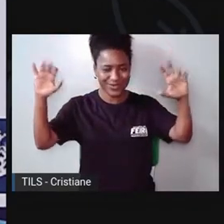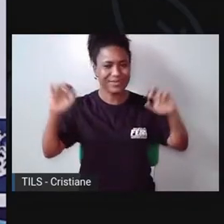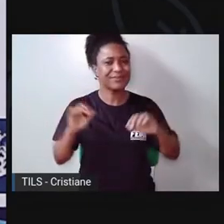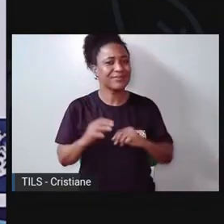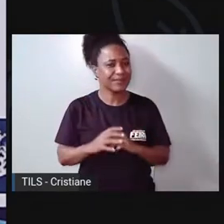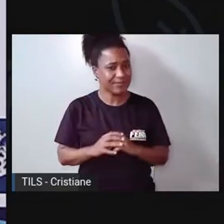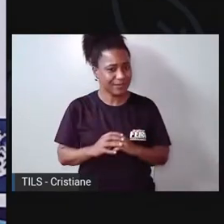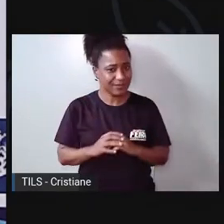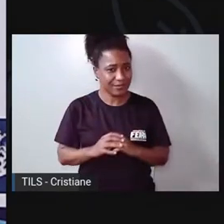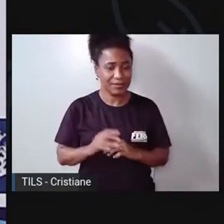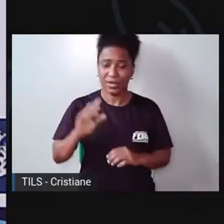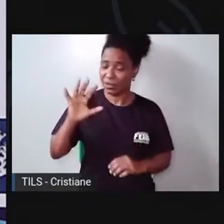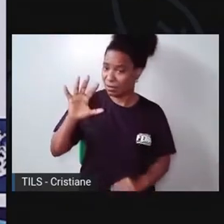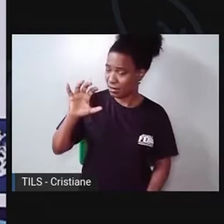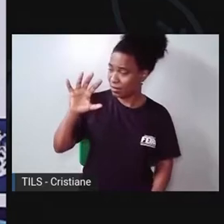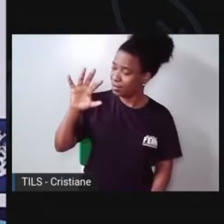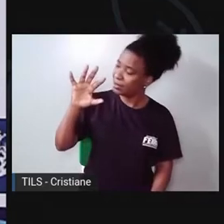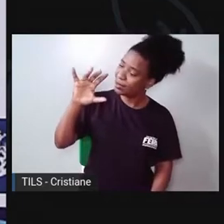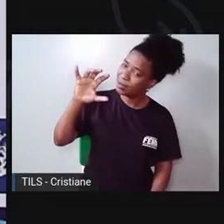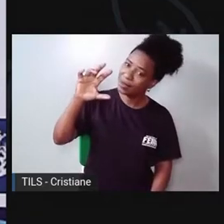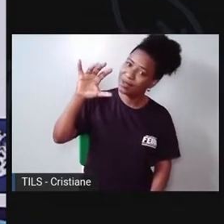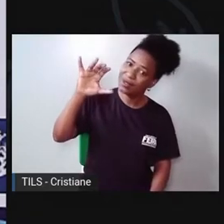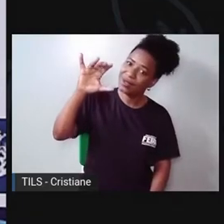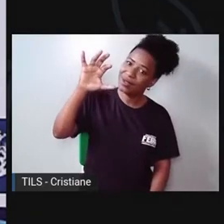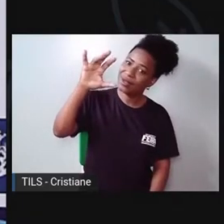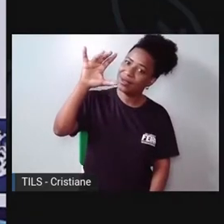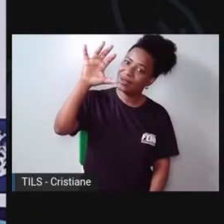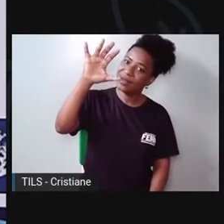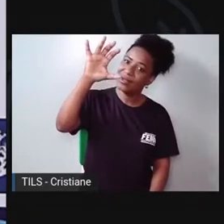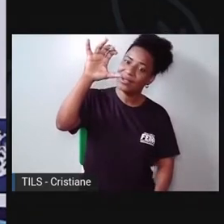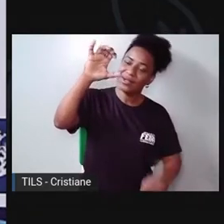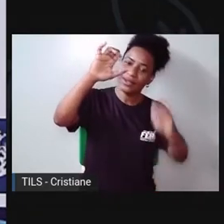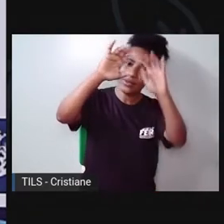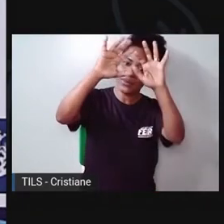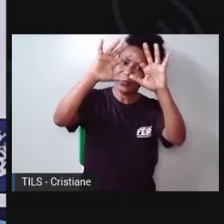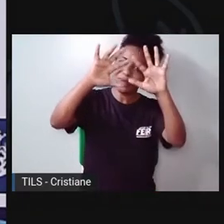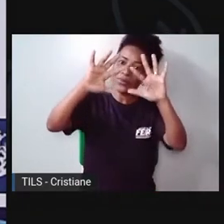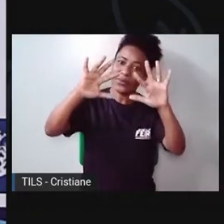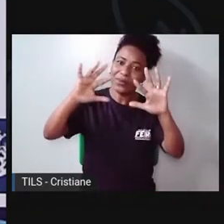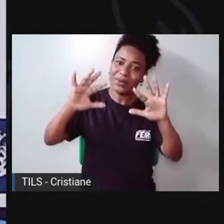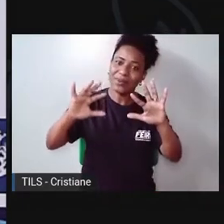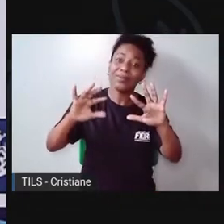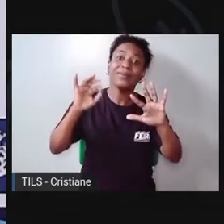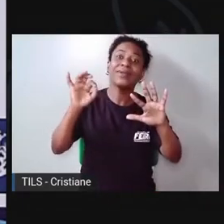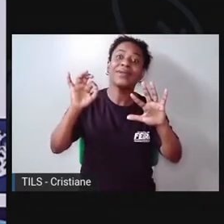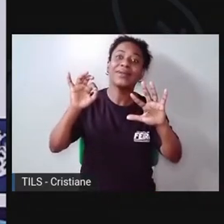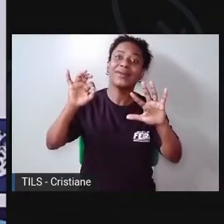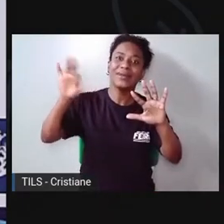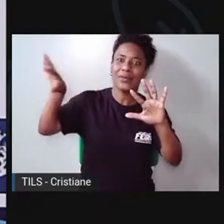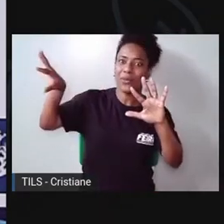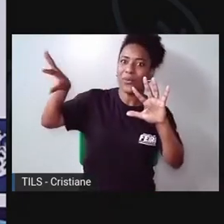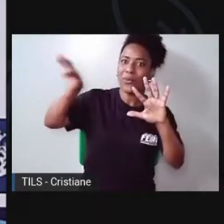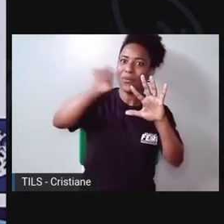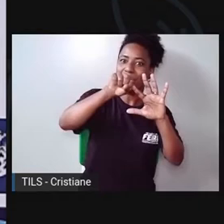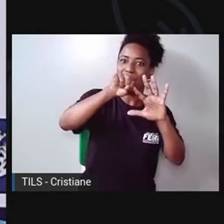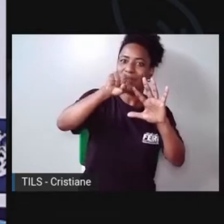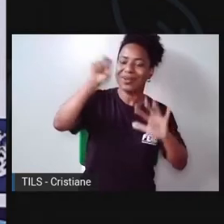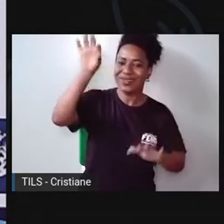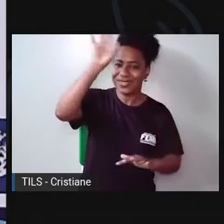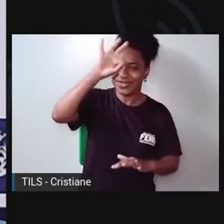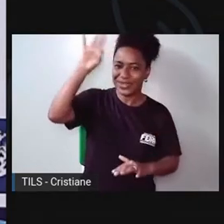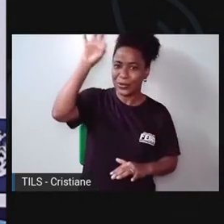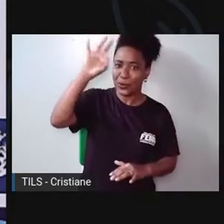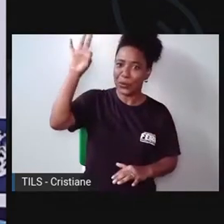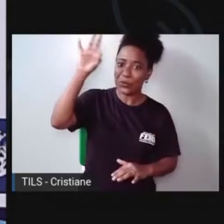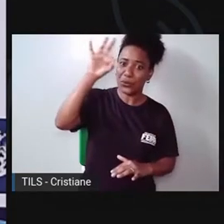e aquelas condições as teias para capturar bichinho É ela está no livro de insetos de